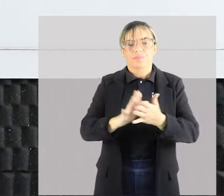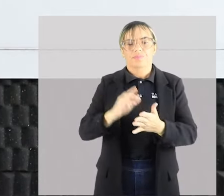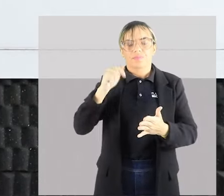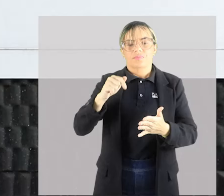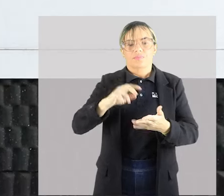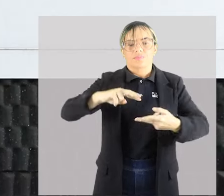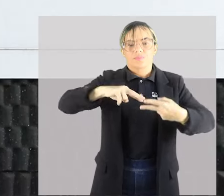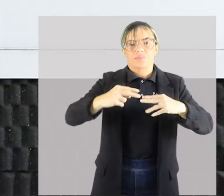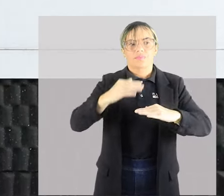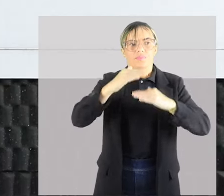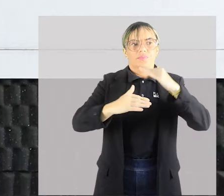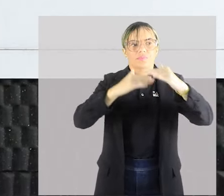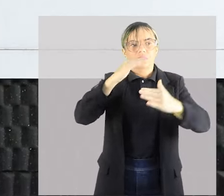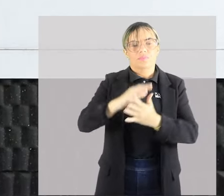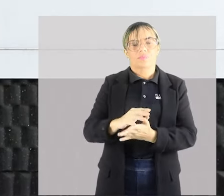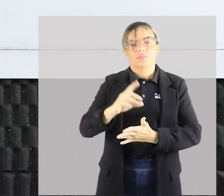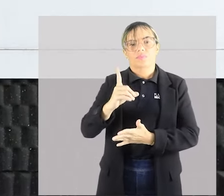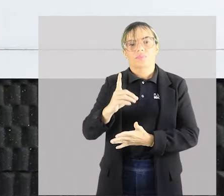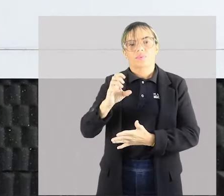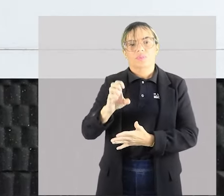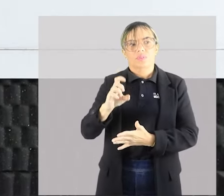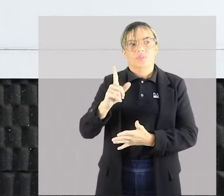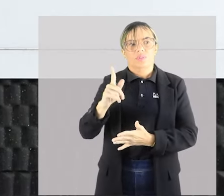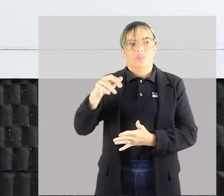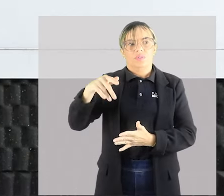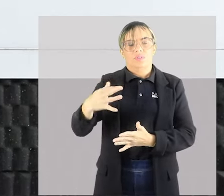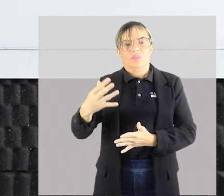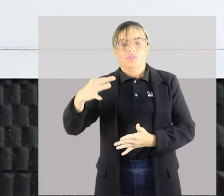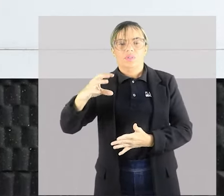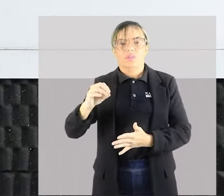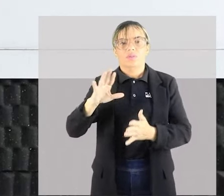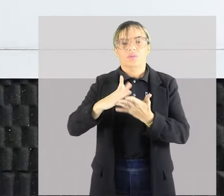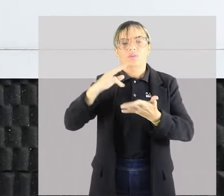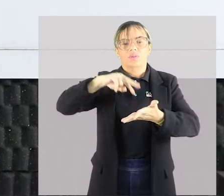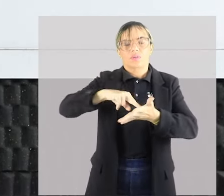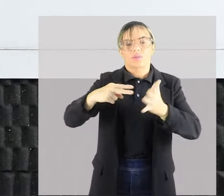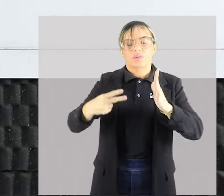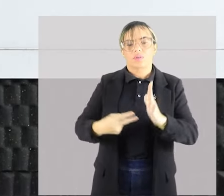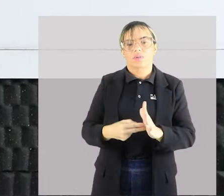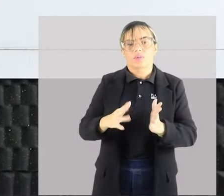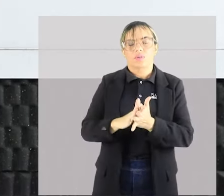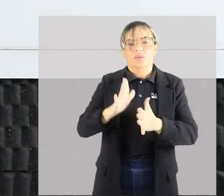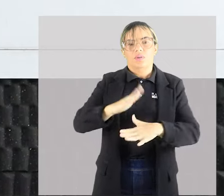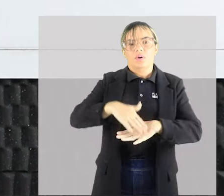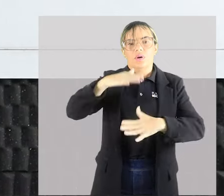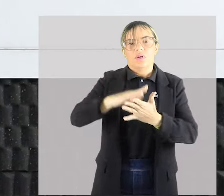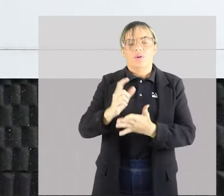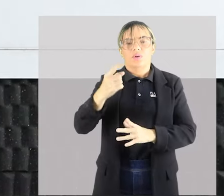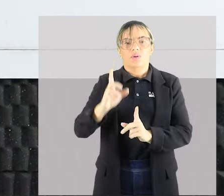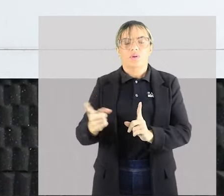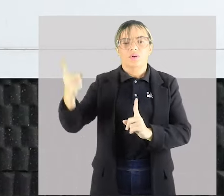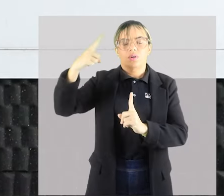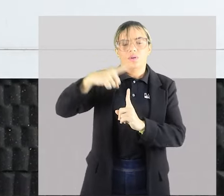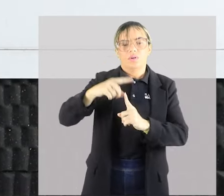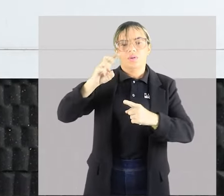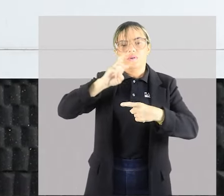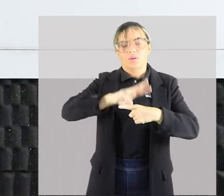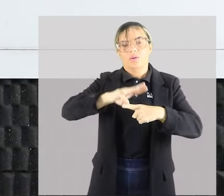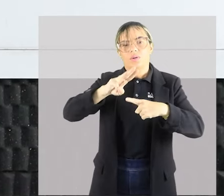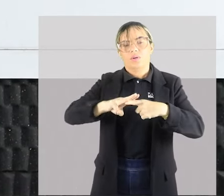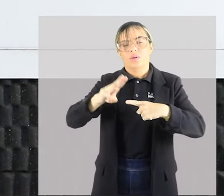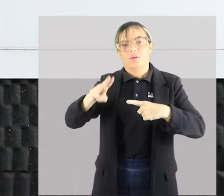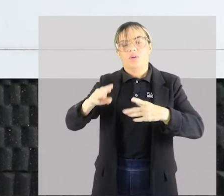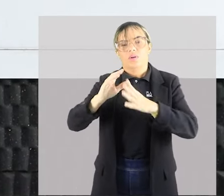ele é degenerado ou seja isso quer dizer que mais de um tipo de trincas